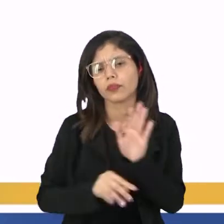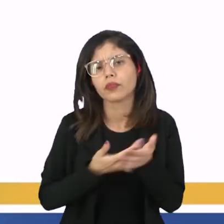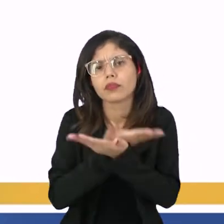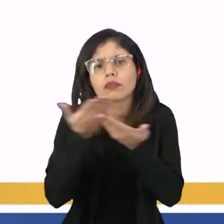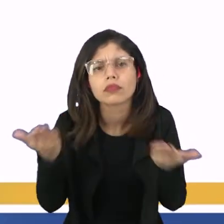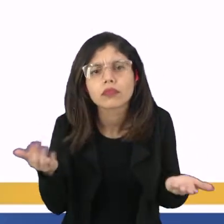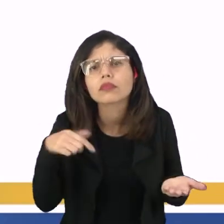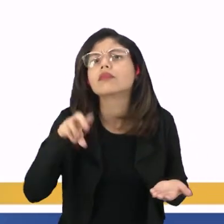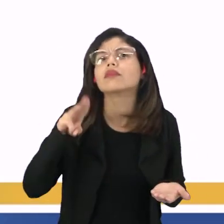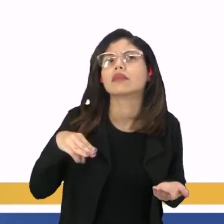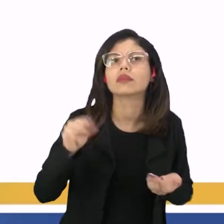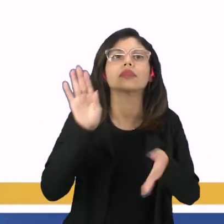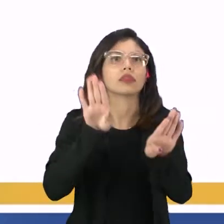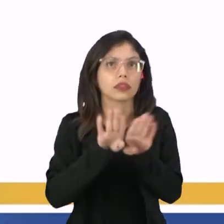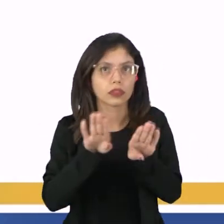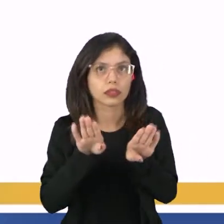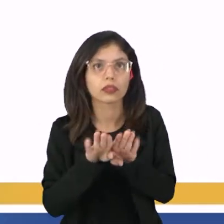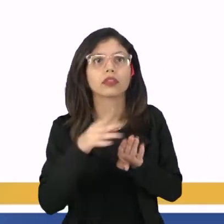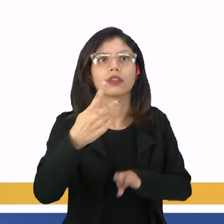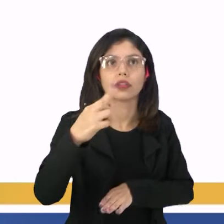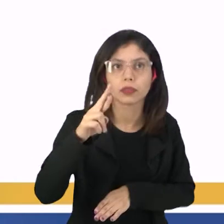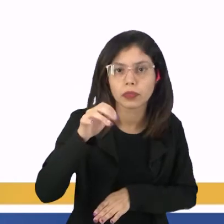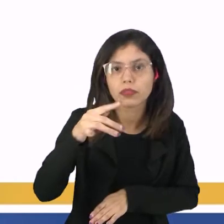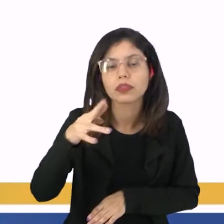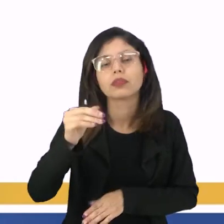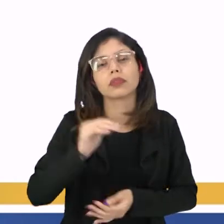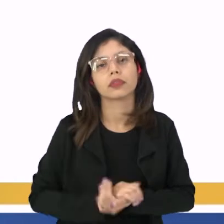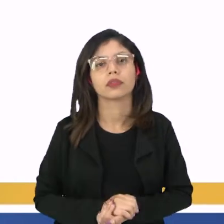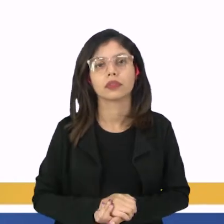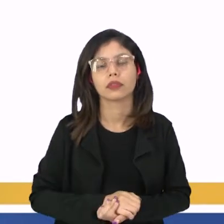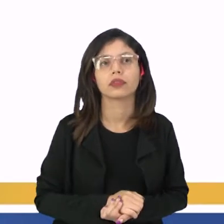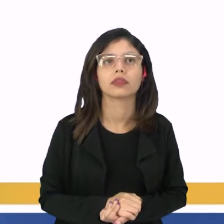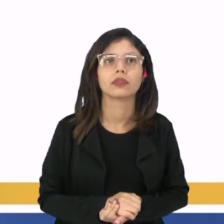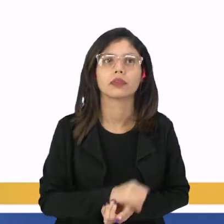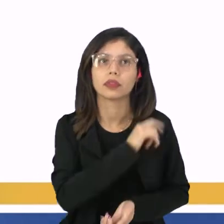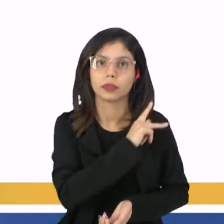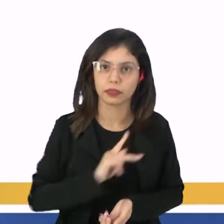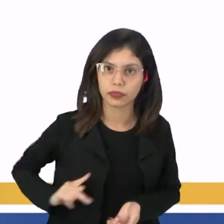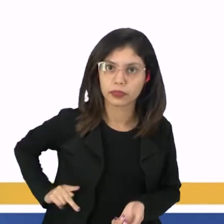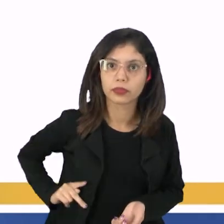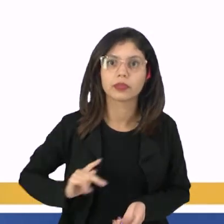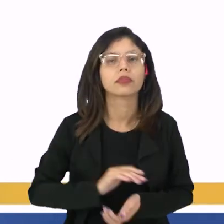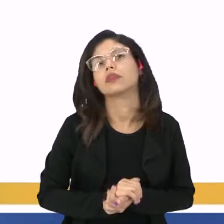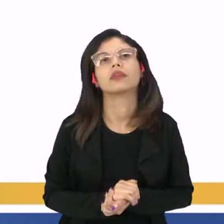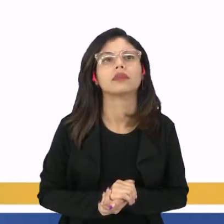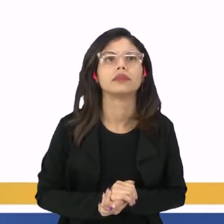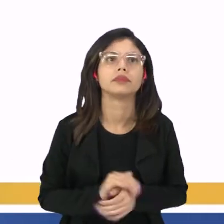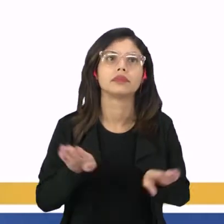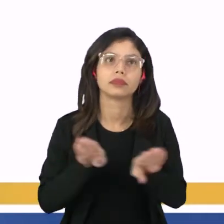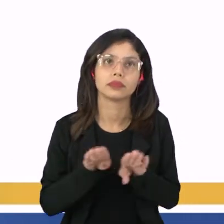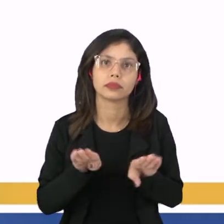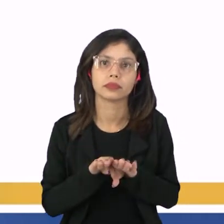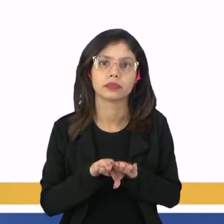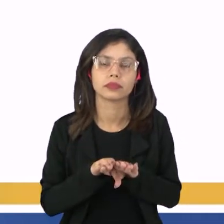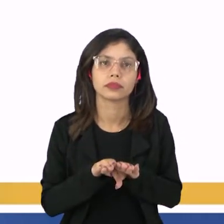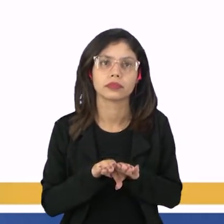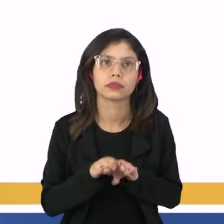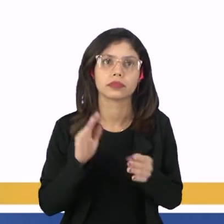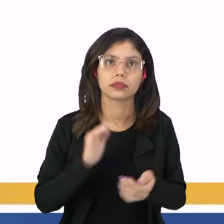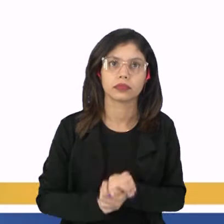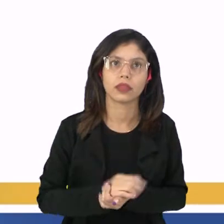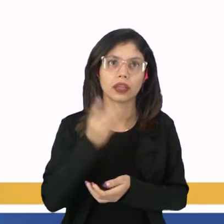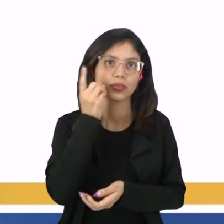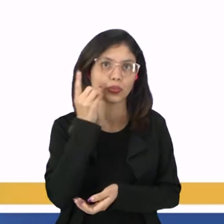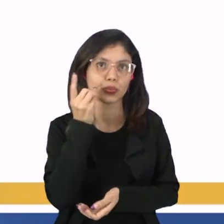esse texto, que está aí também, que é a prefeitura. Outro elemento é a localização de quem escreveu o texto e